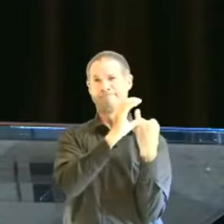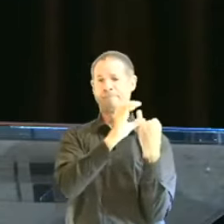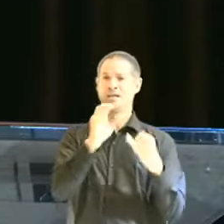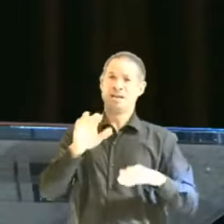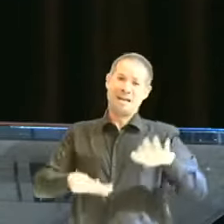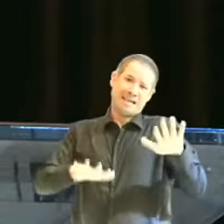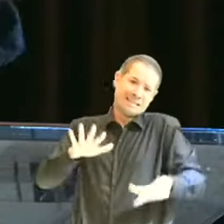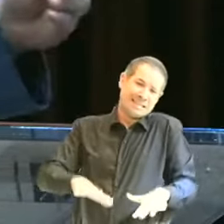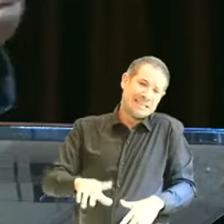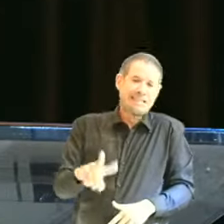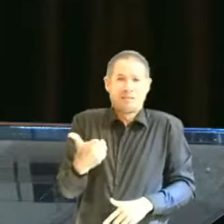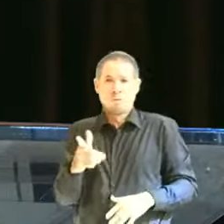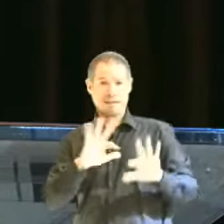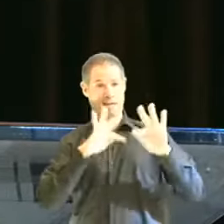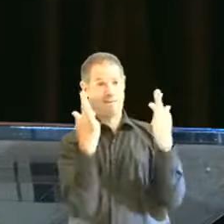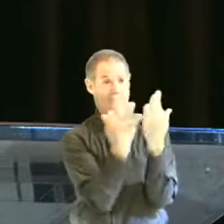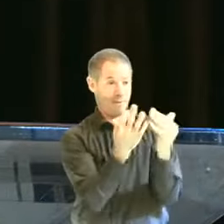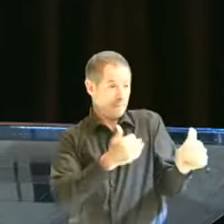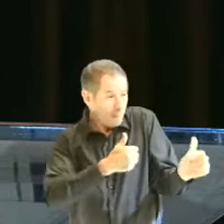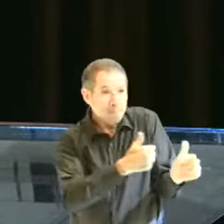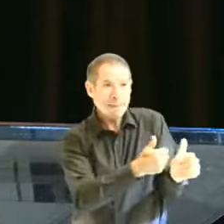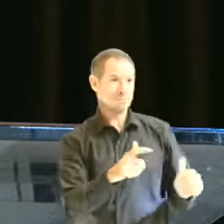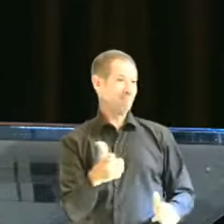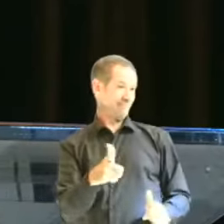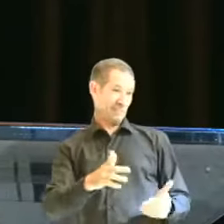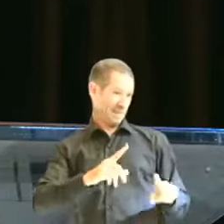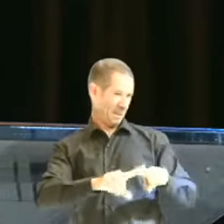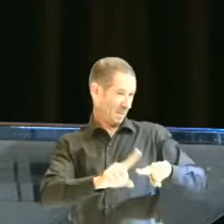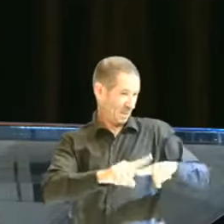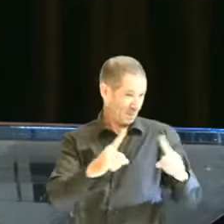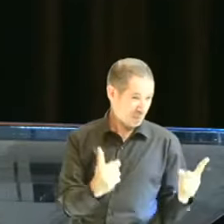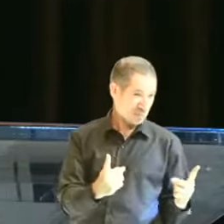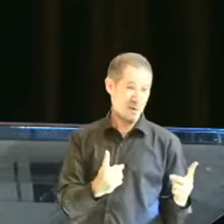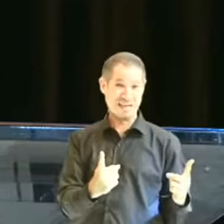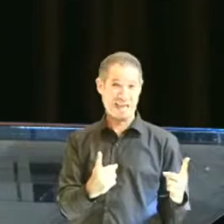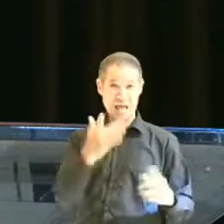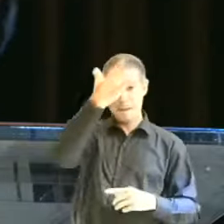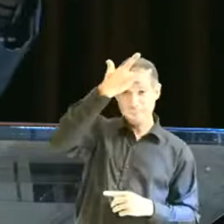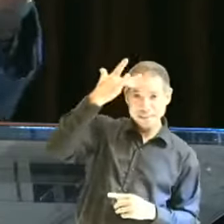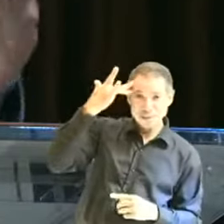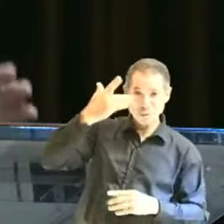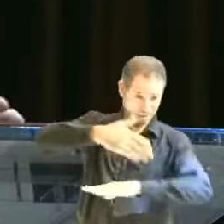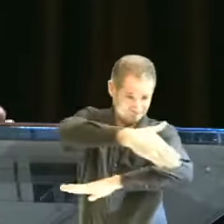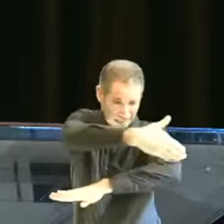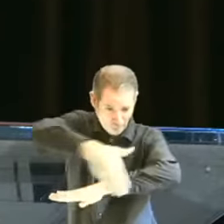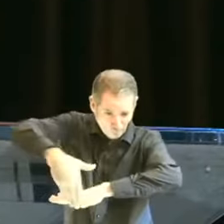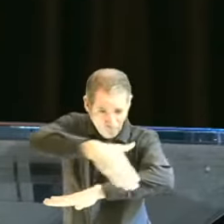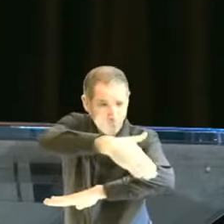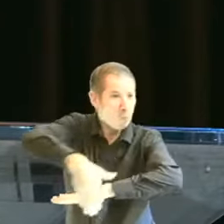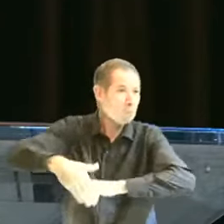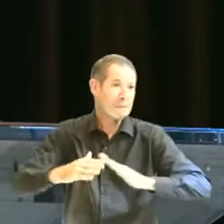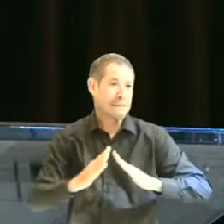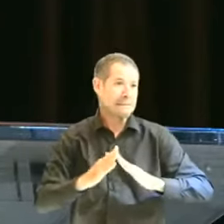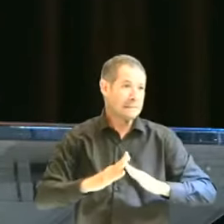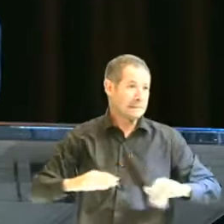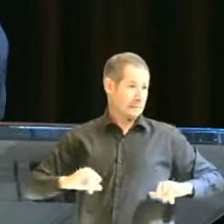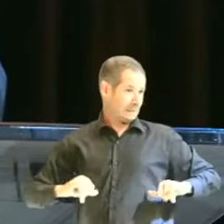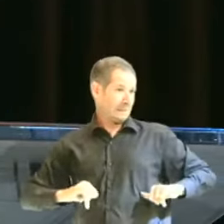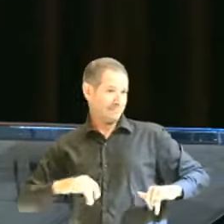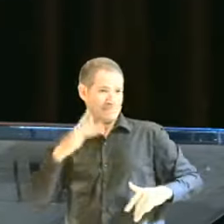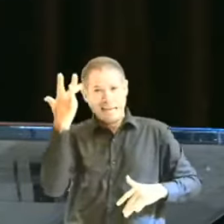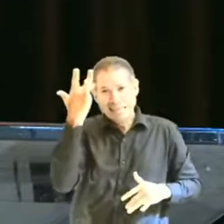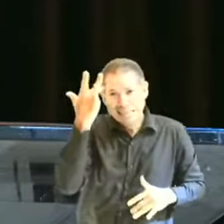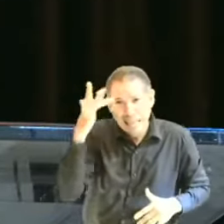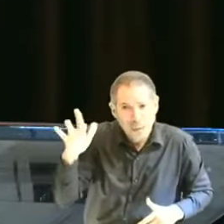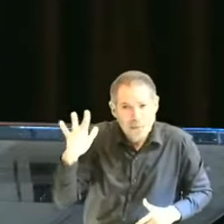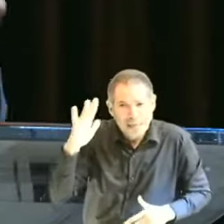vezes não tem mais a família por perto, né? Porque a pessoa já está na rua, não é? E aí ninguém